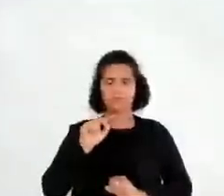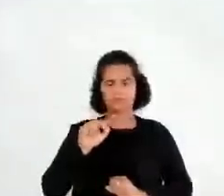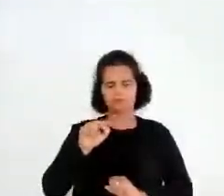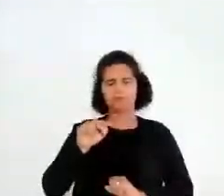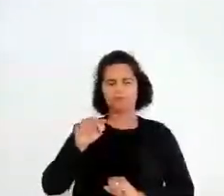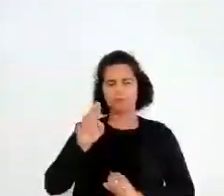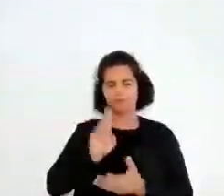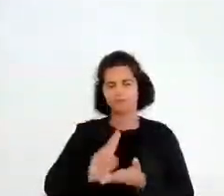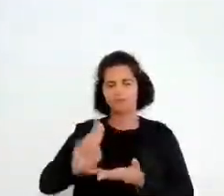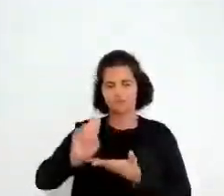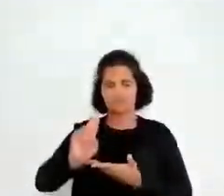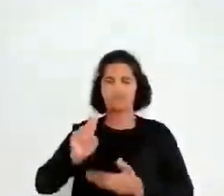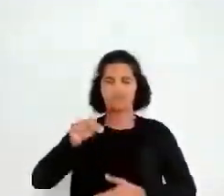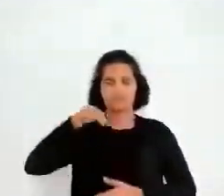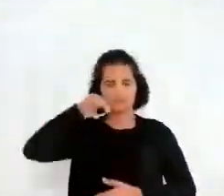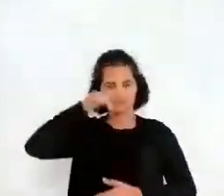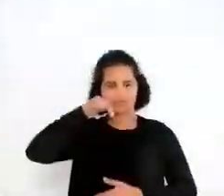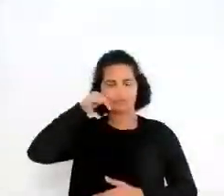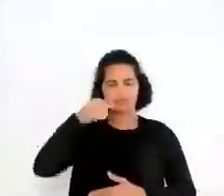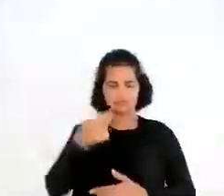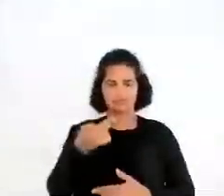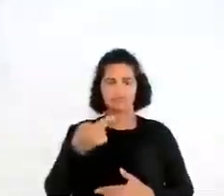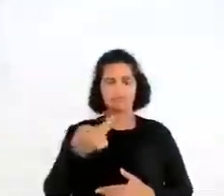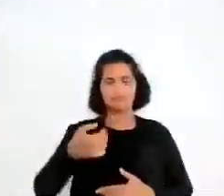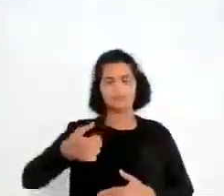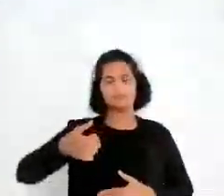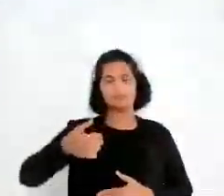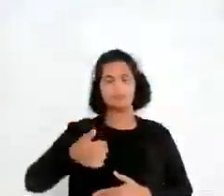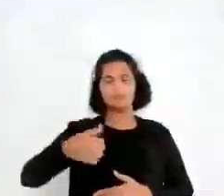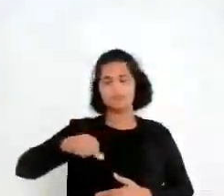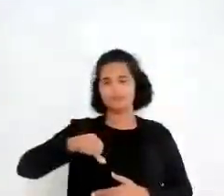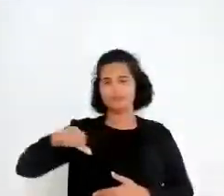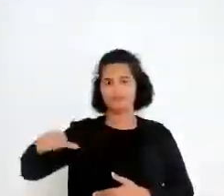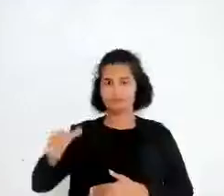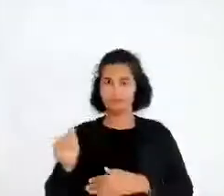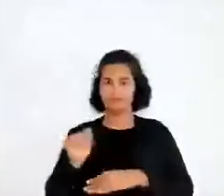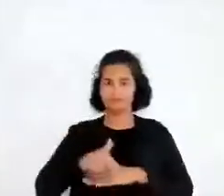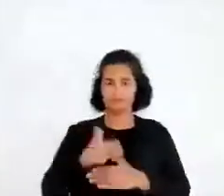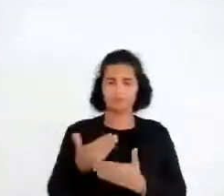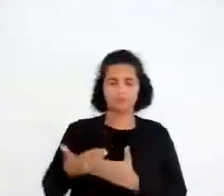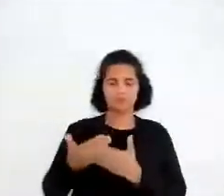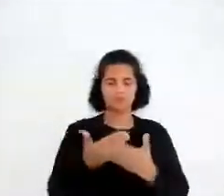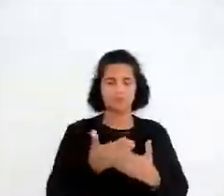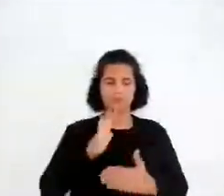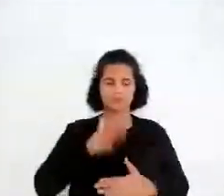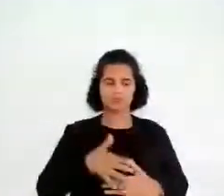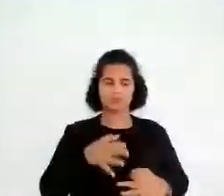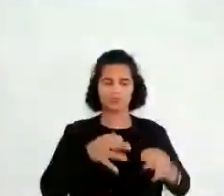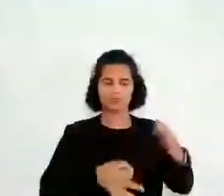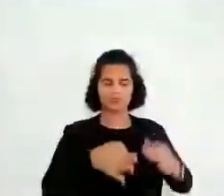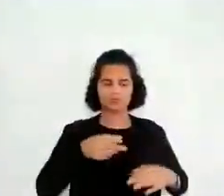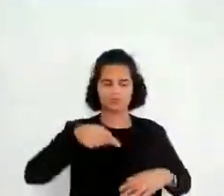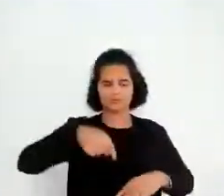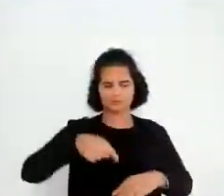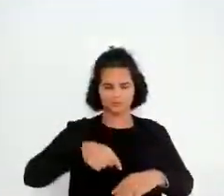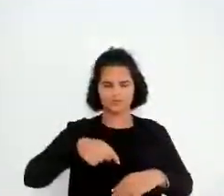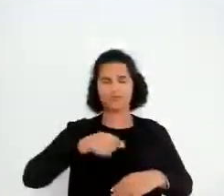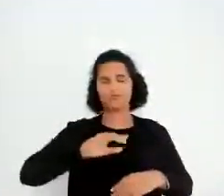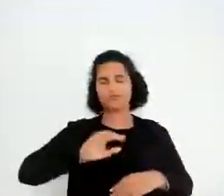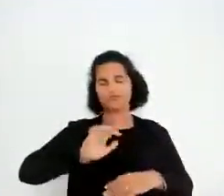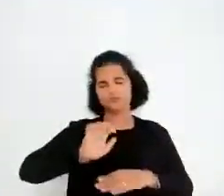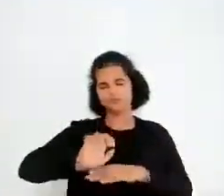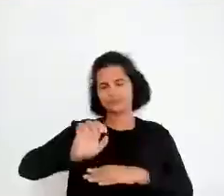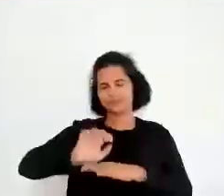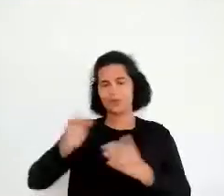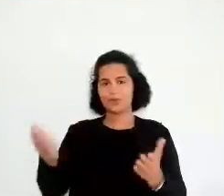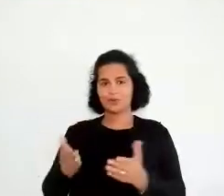em 1991. O magistrado já foi diretor do Fórum da Seção Judiciária aqui no Estado e atualmente é titular da